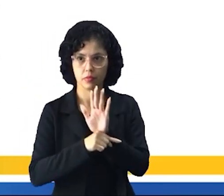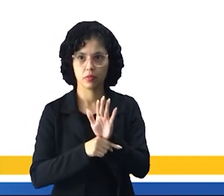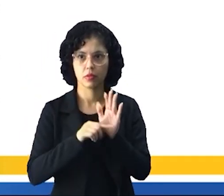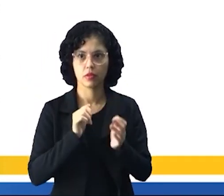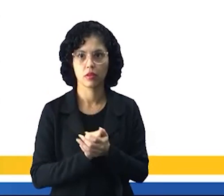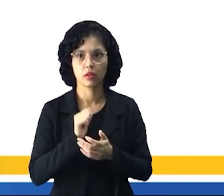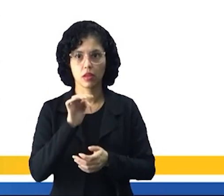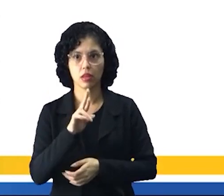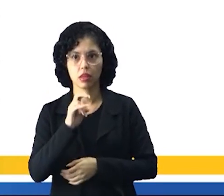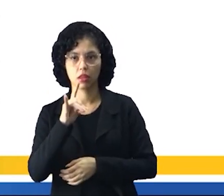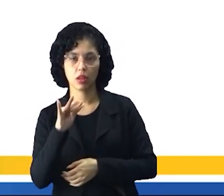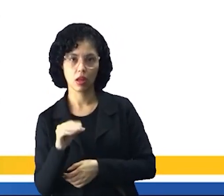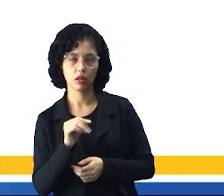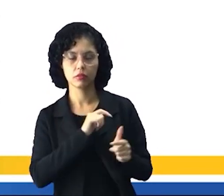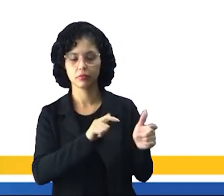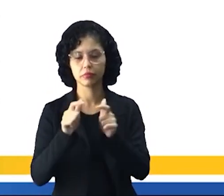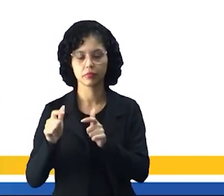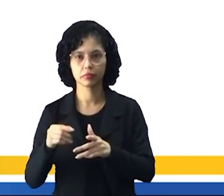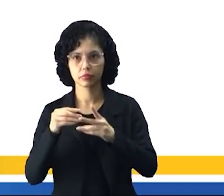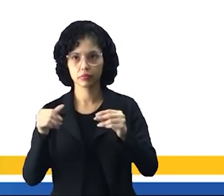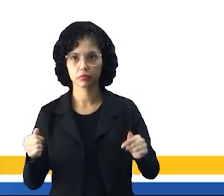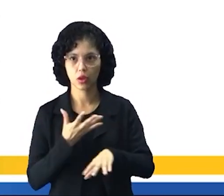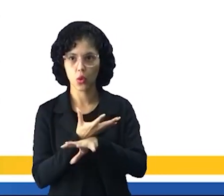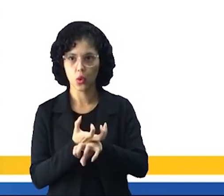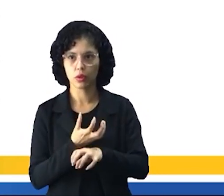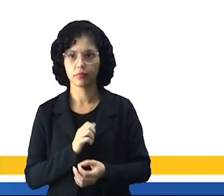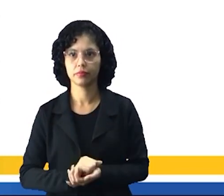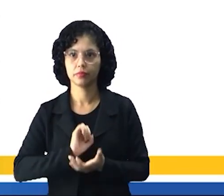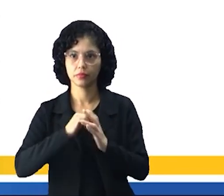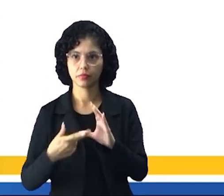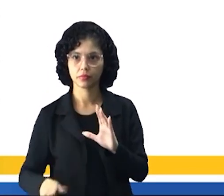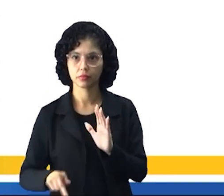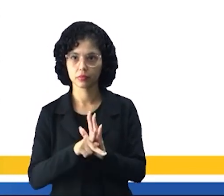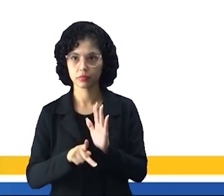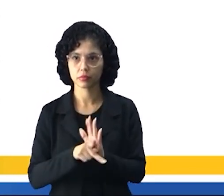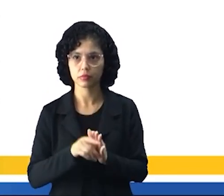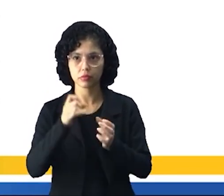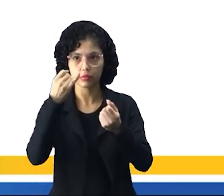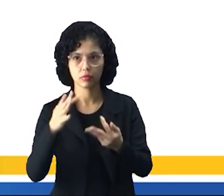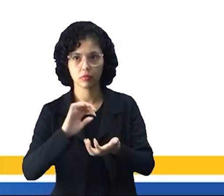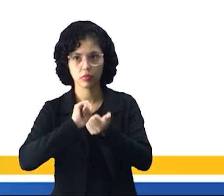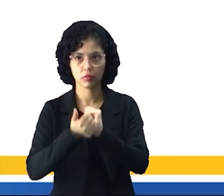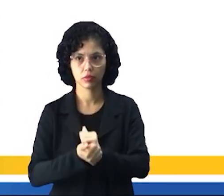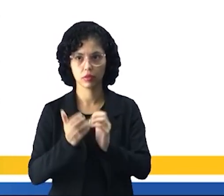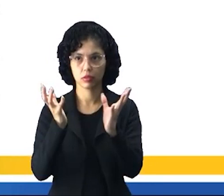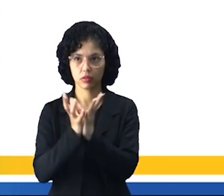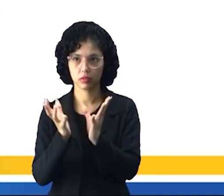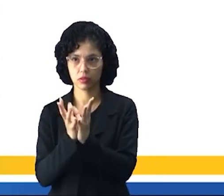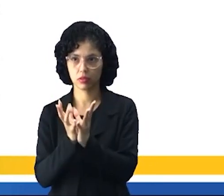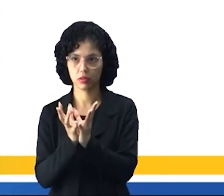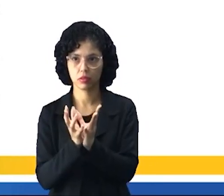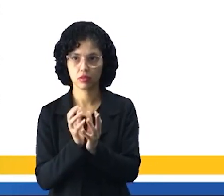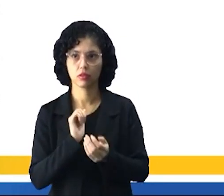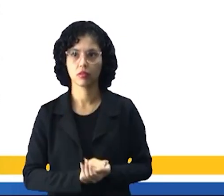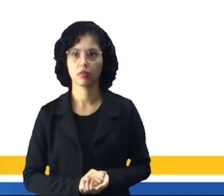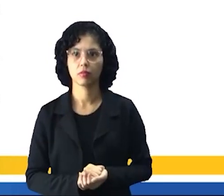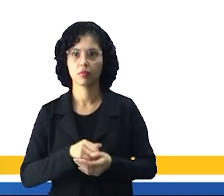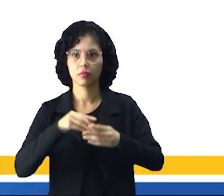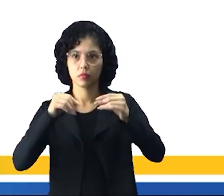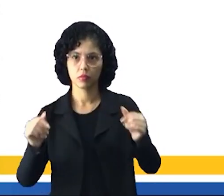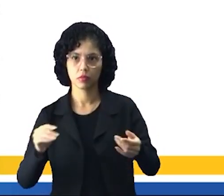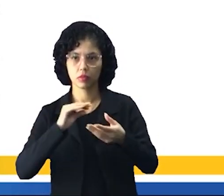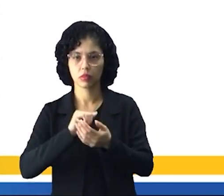filo artrópoda no ambiente de terra seca. As características que justificam o sucesso adaptativo desse grupo